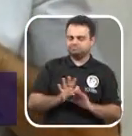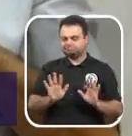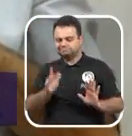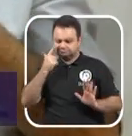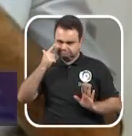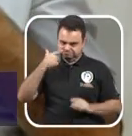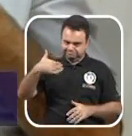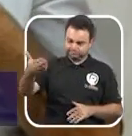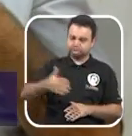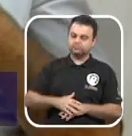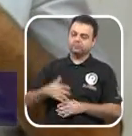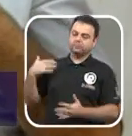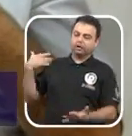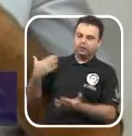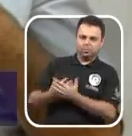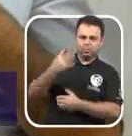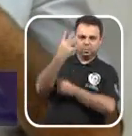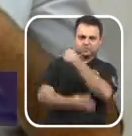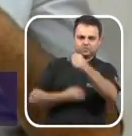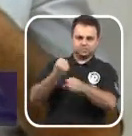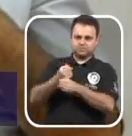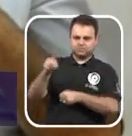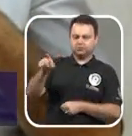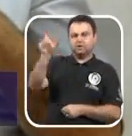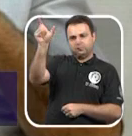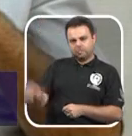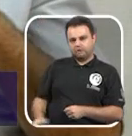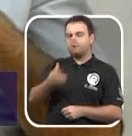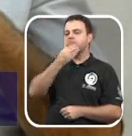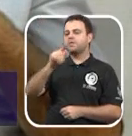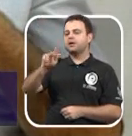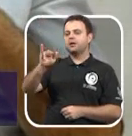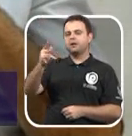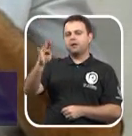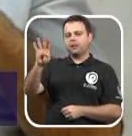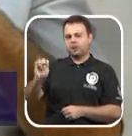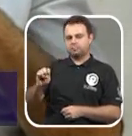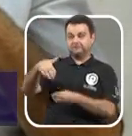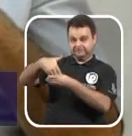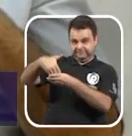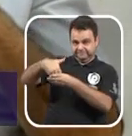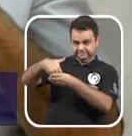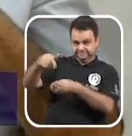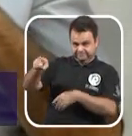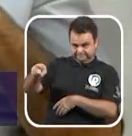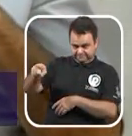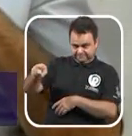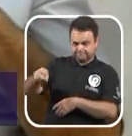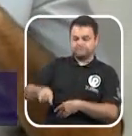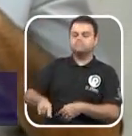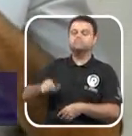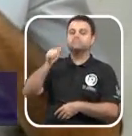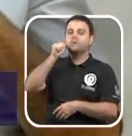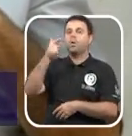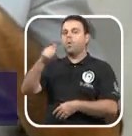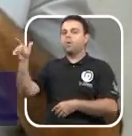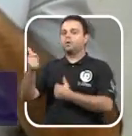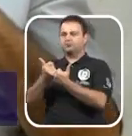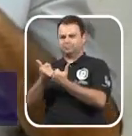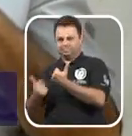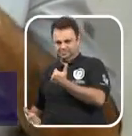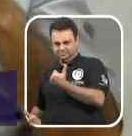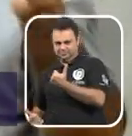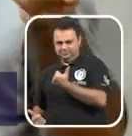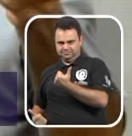anos, o Guilherme disputou a eleição. Só com o PSOL, a Erundina de vice, não tinha tempo de TV, tinha 16 segundos